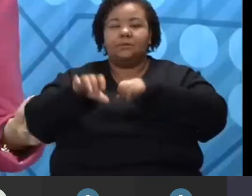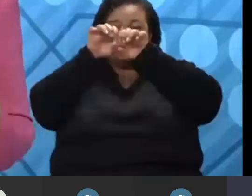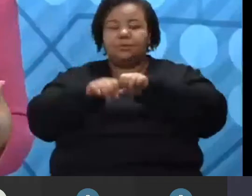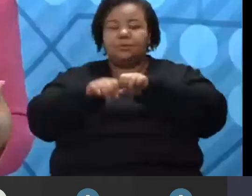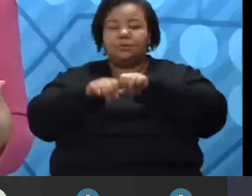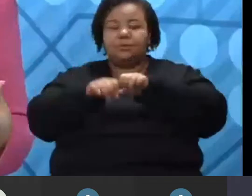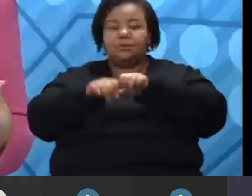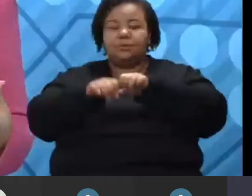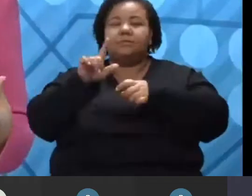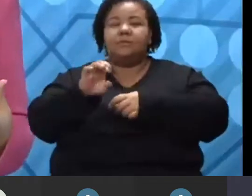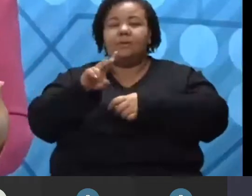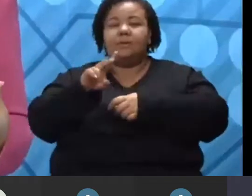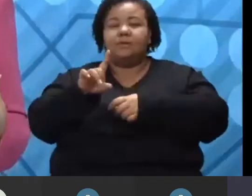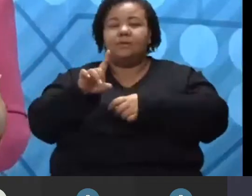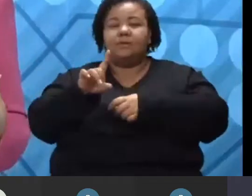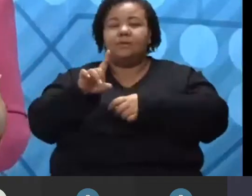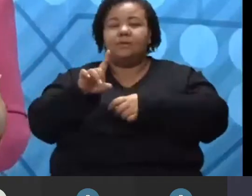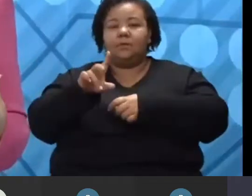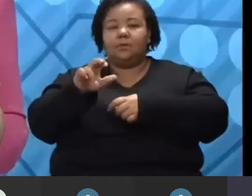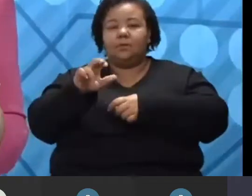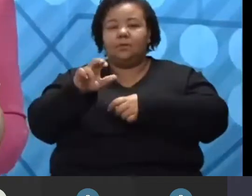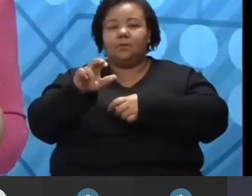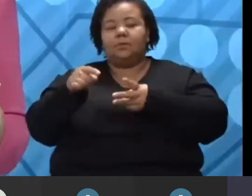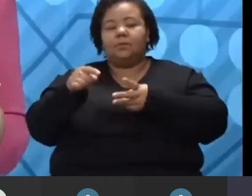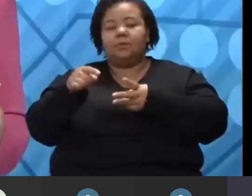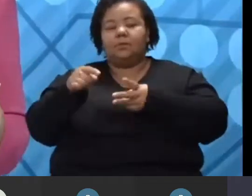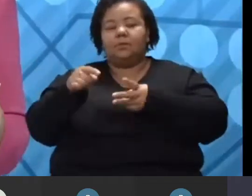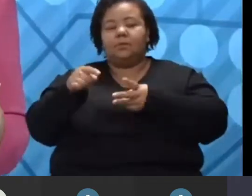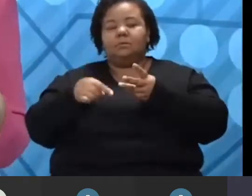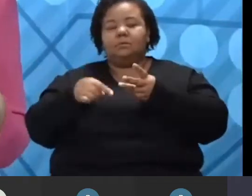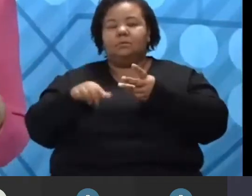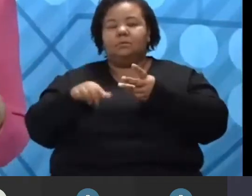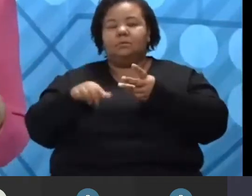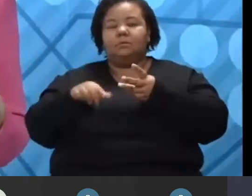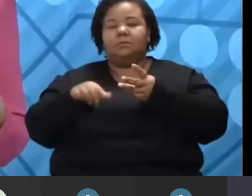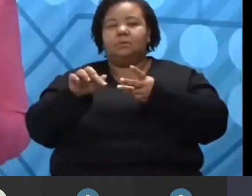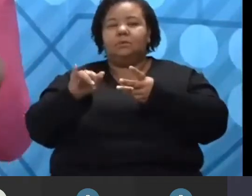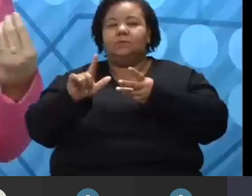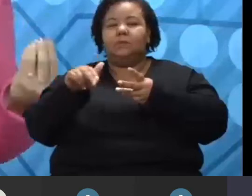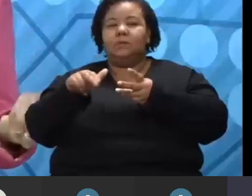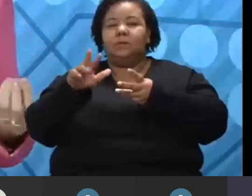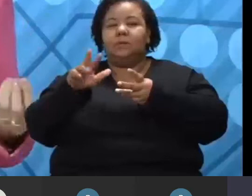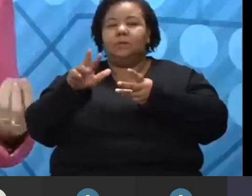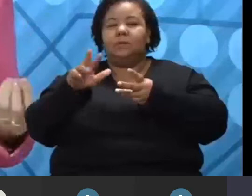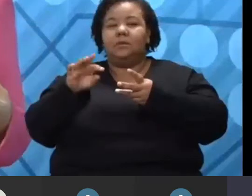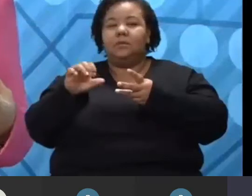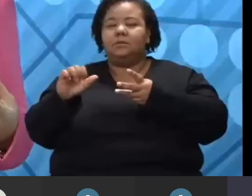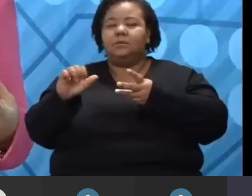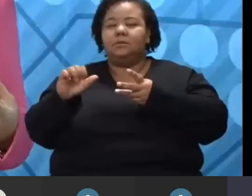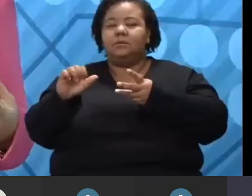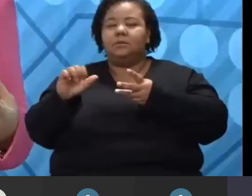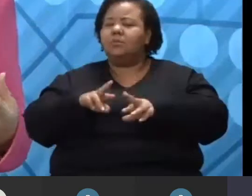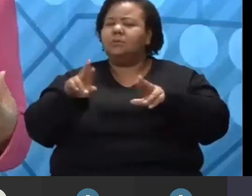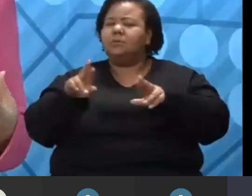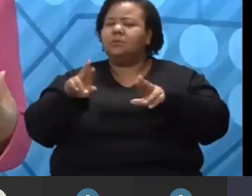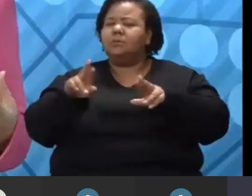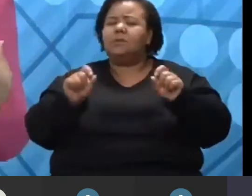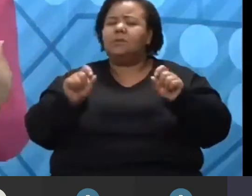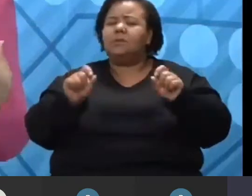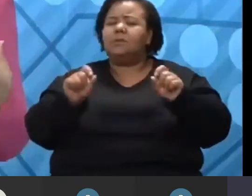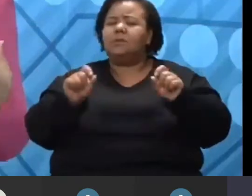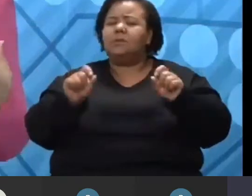as estruturas da célula filamentosa. Qual que é a diferença de um fungo filamentoso e de um fungo leveduriforme?